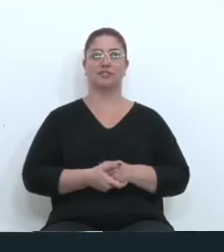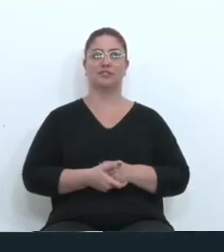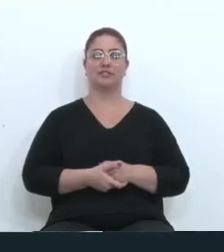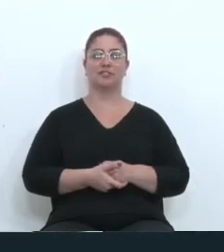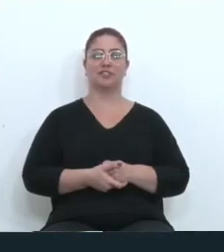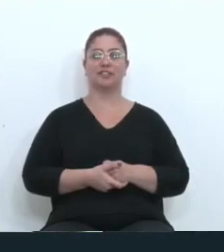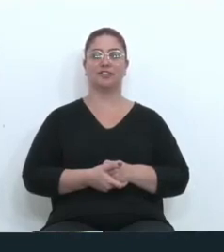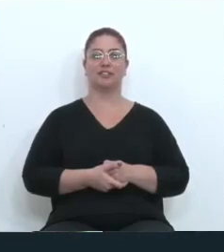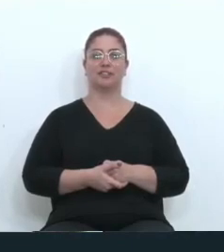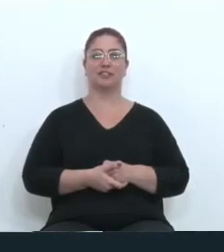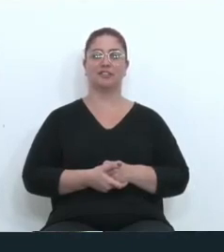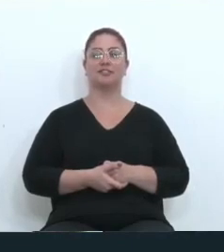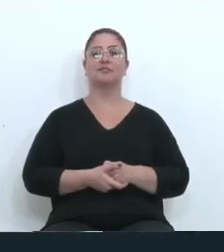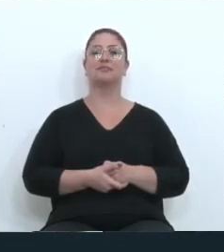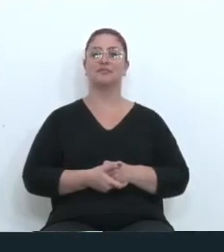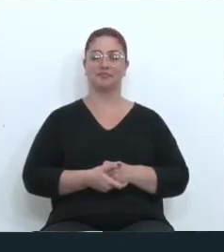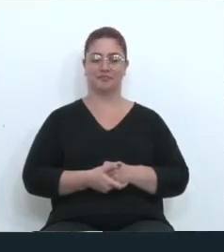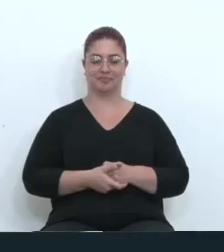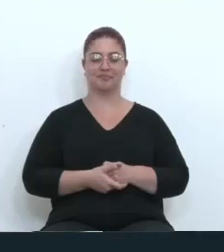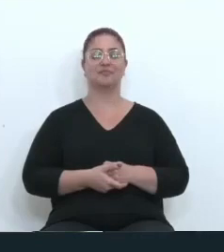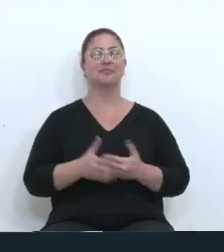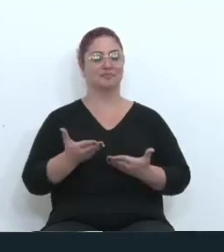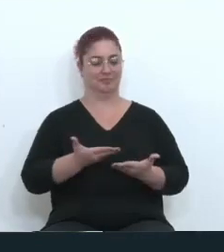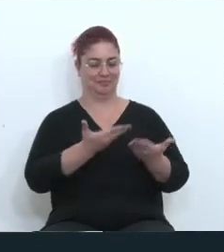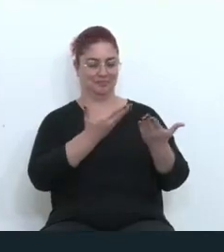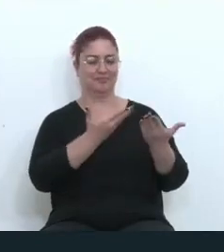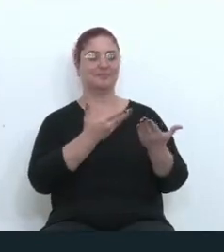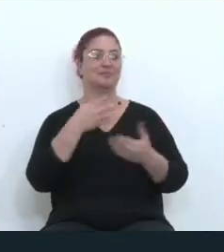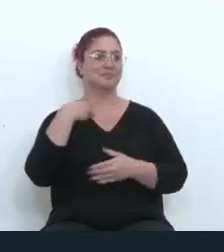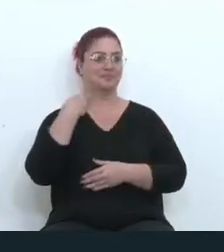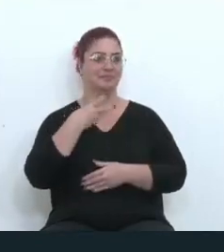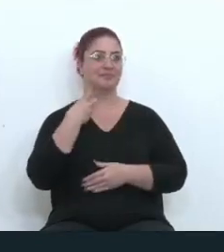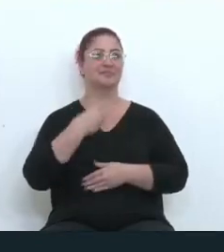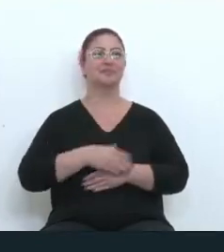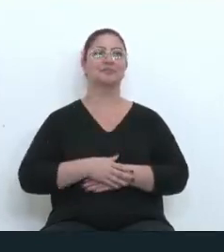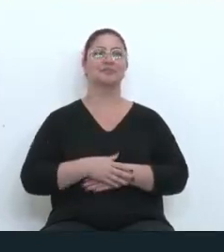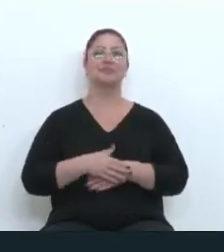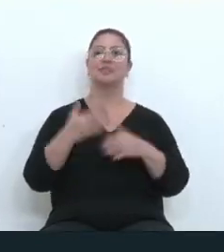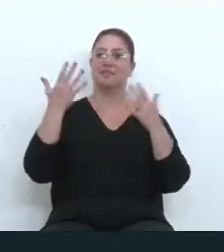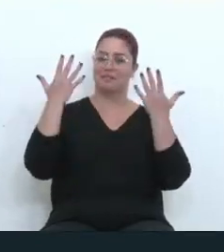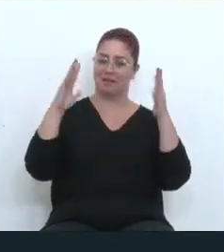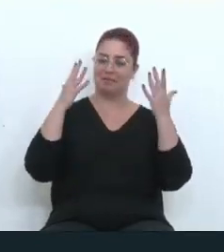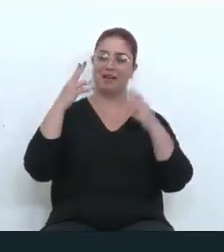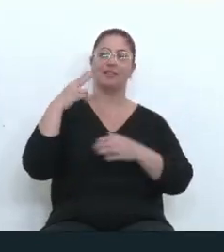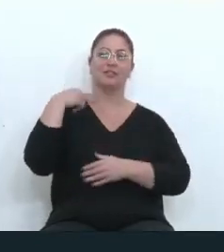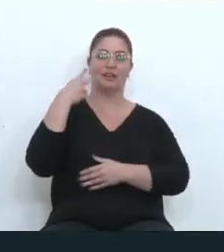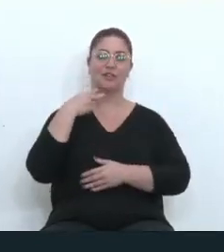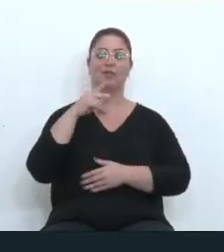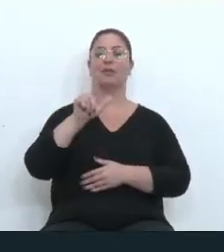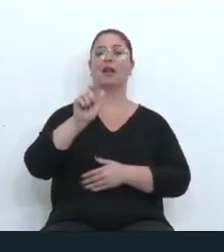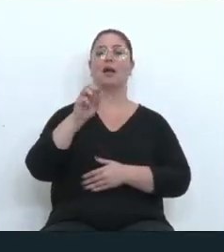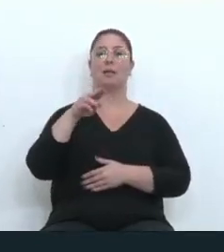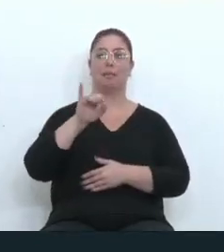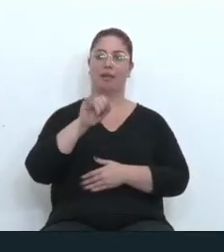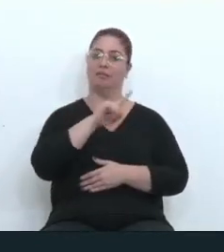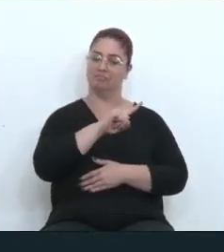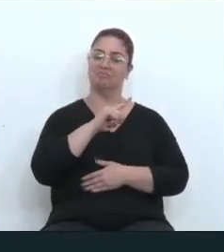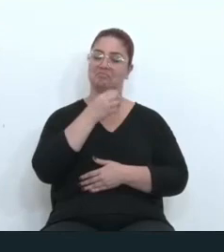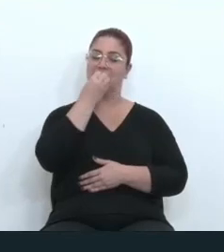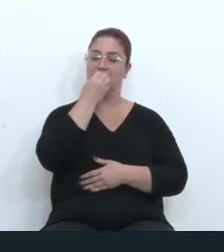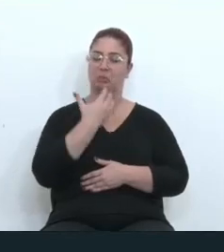questão de ordem Vereador Maurício brinquinho antes de mais nada parabéns ter conduzido muito bem